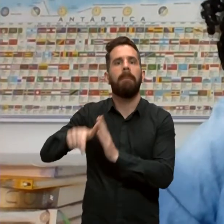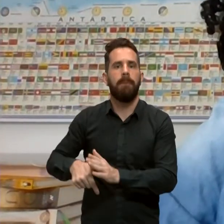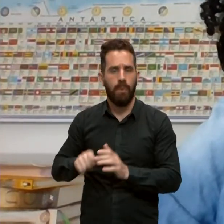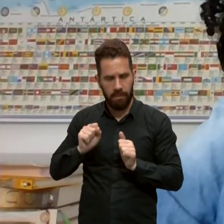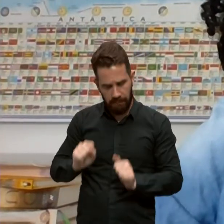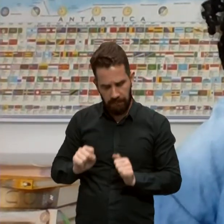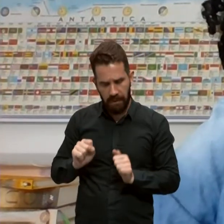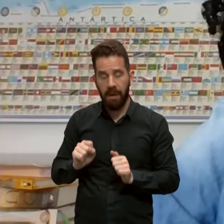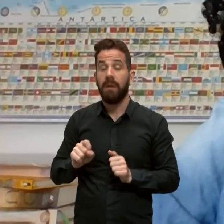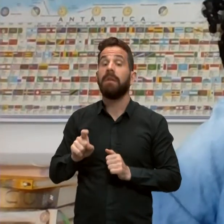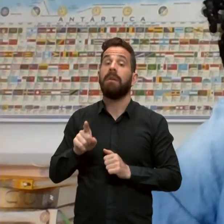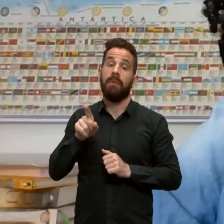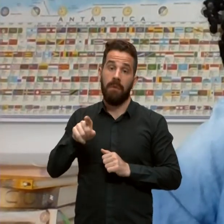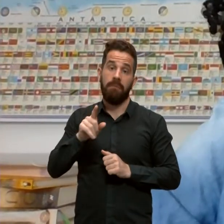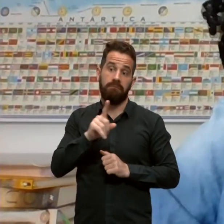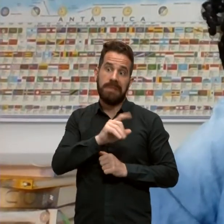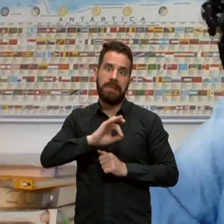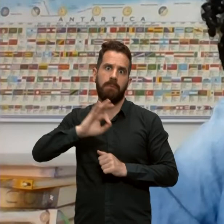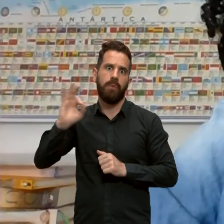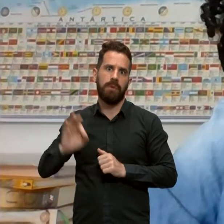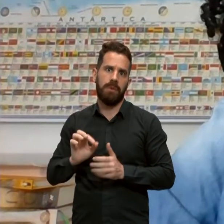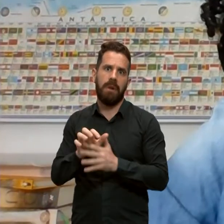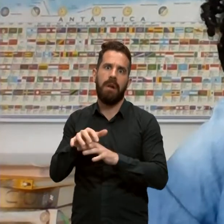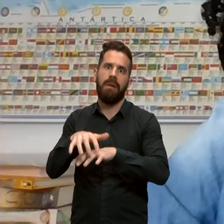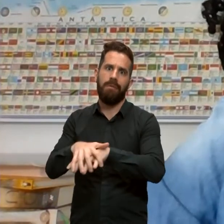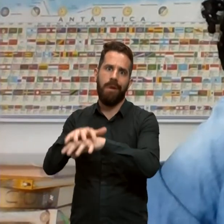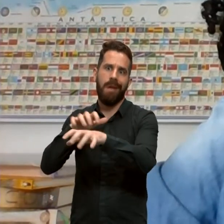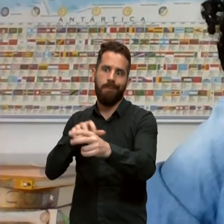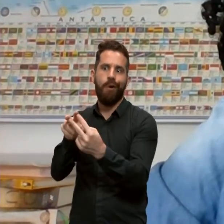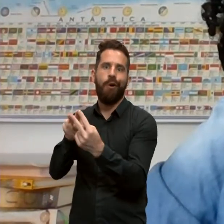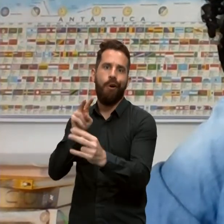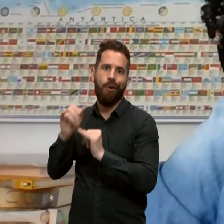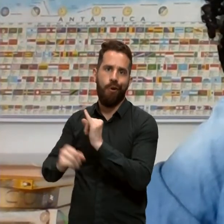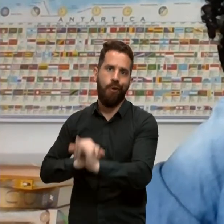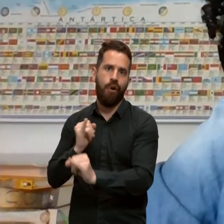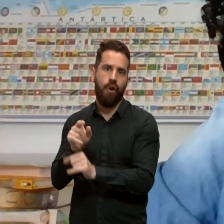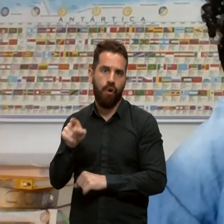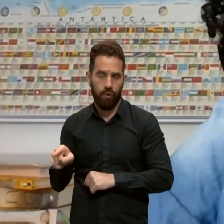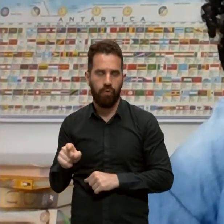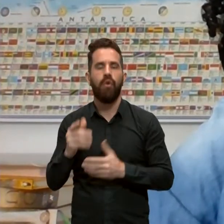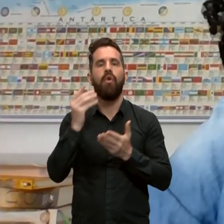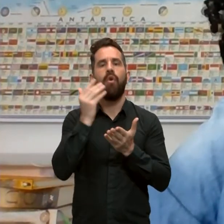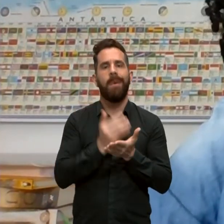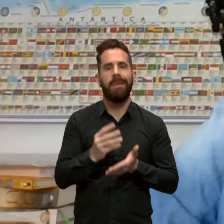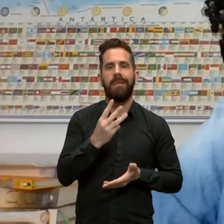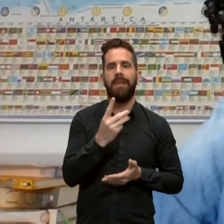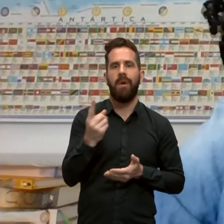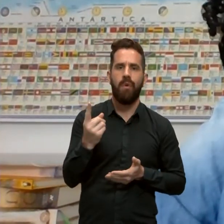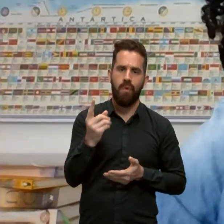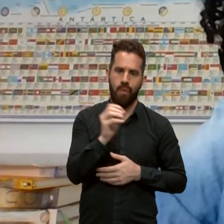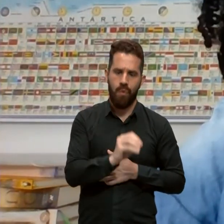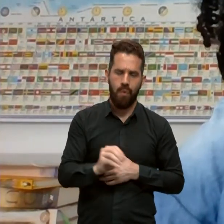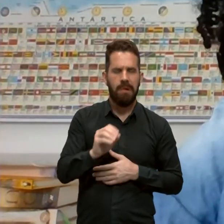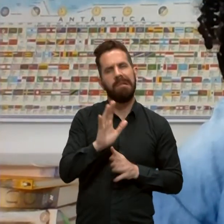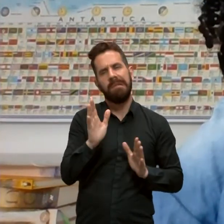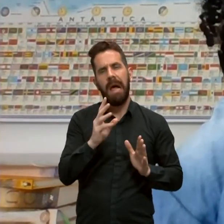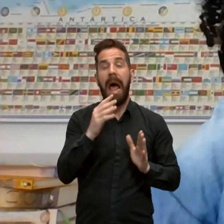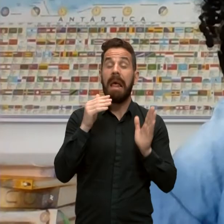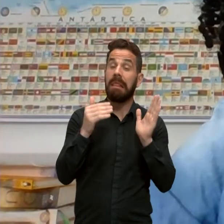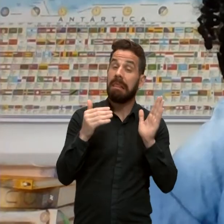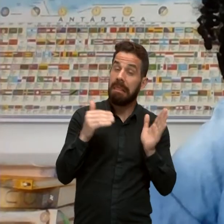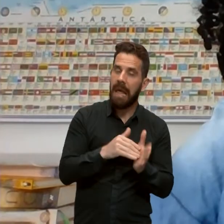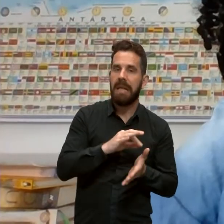remoto, as inscrições elas estão abertas até dia 31 de outubro, e o curso está previsto para início, já no início de